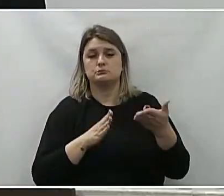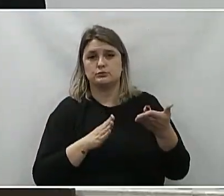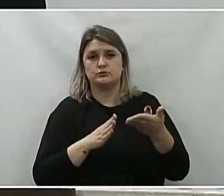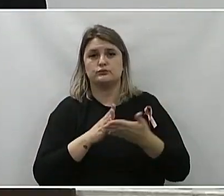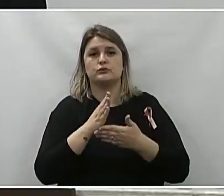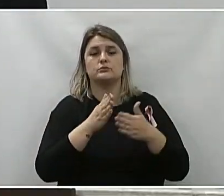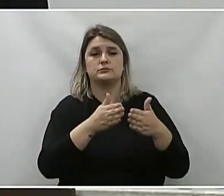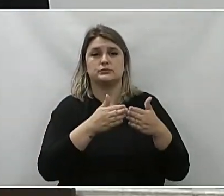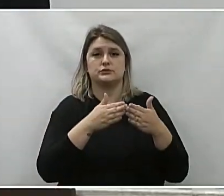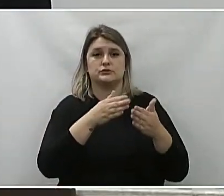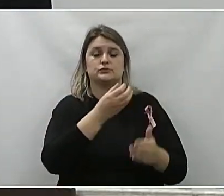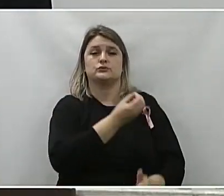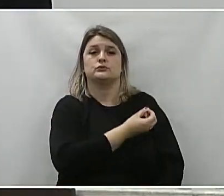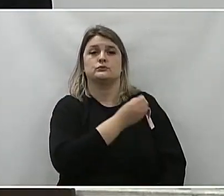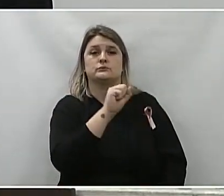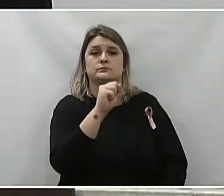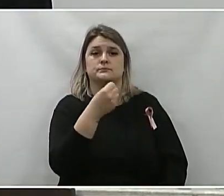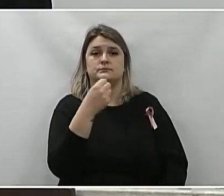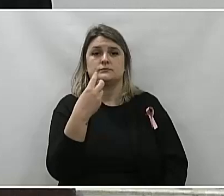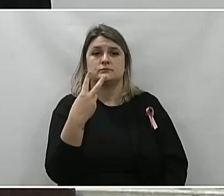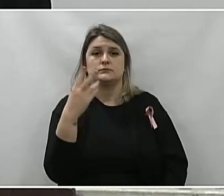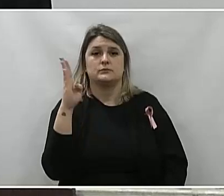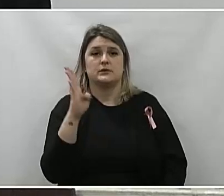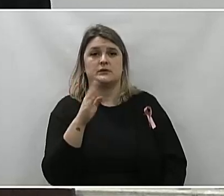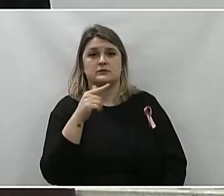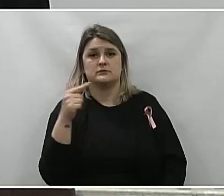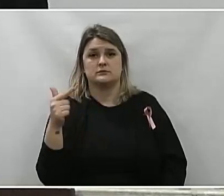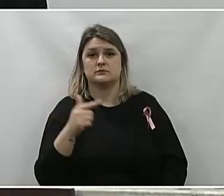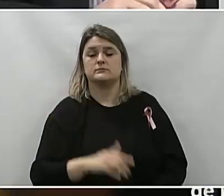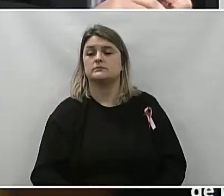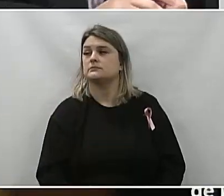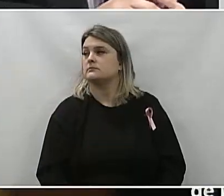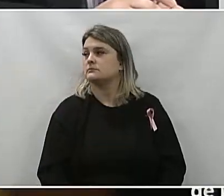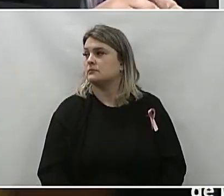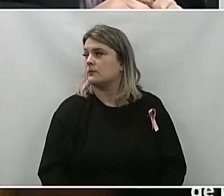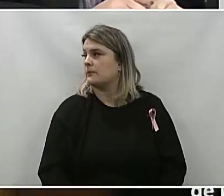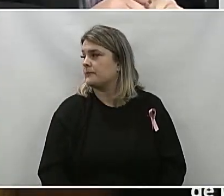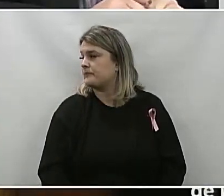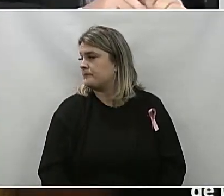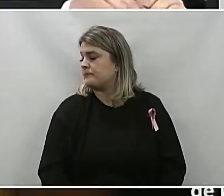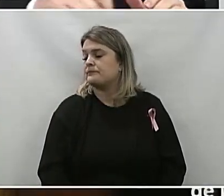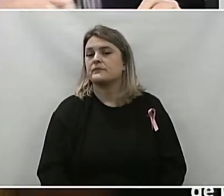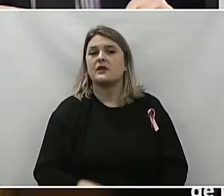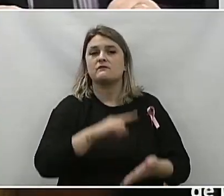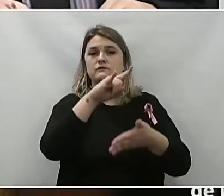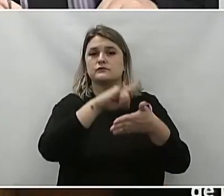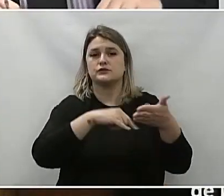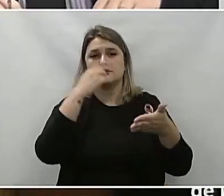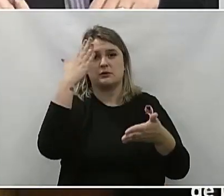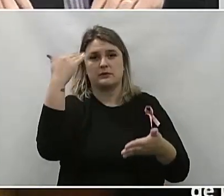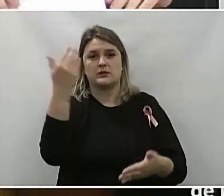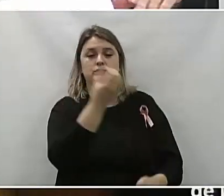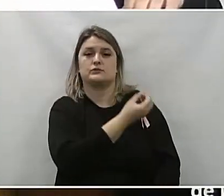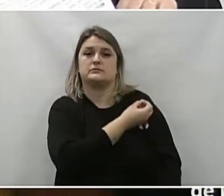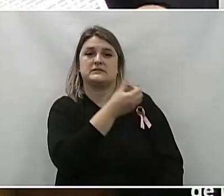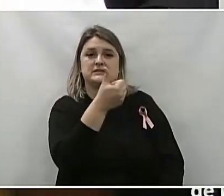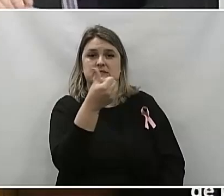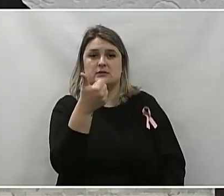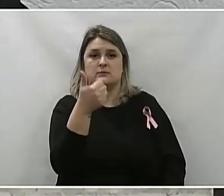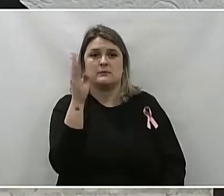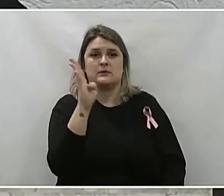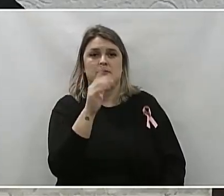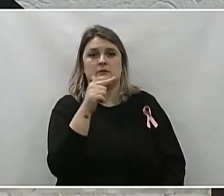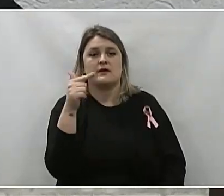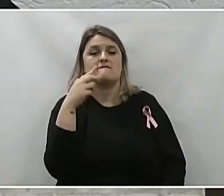aprovado o requerimento de número 82 e 2022 moções número 61 de